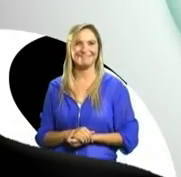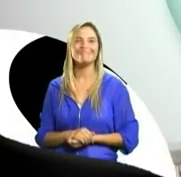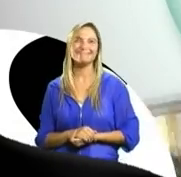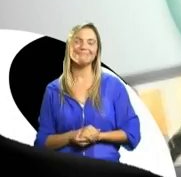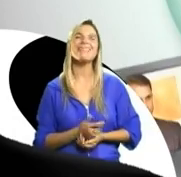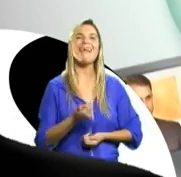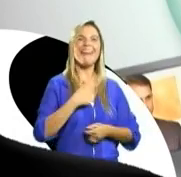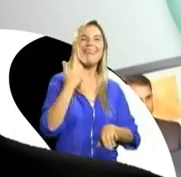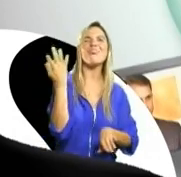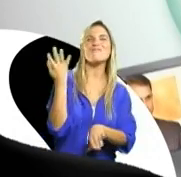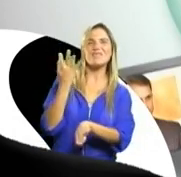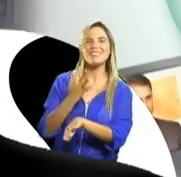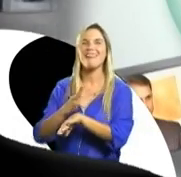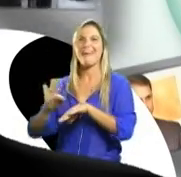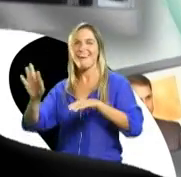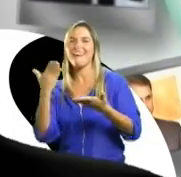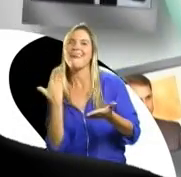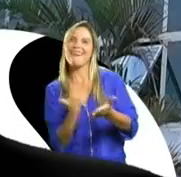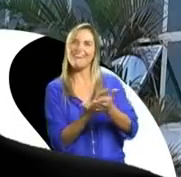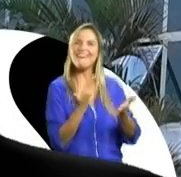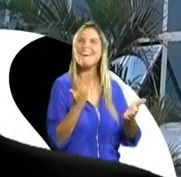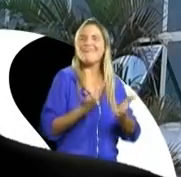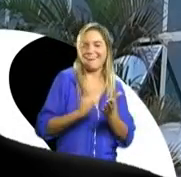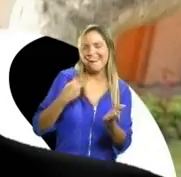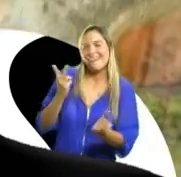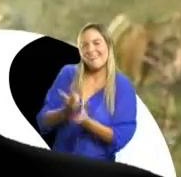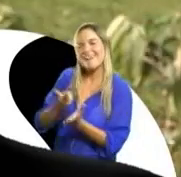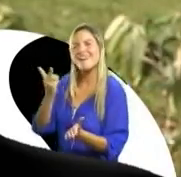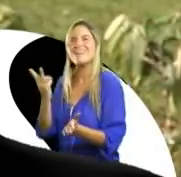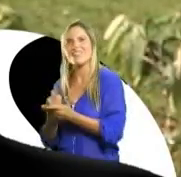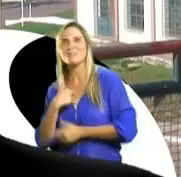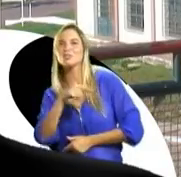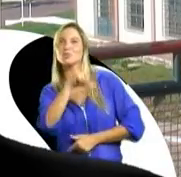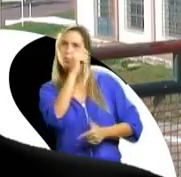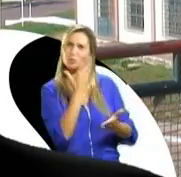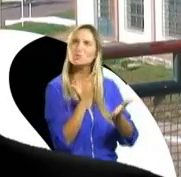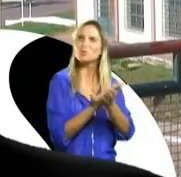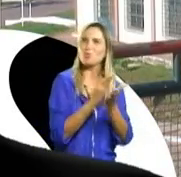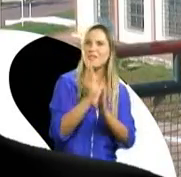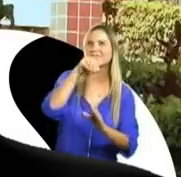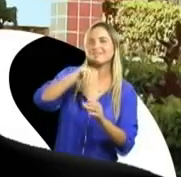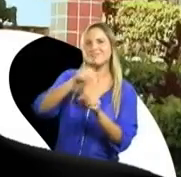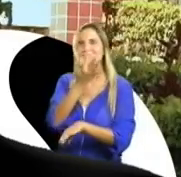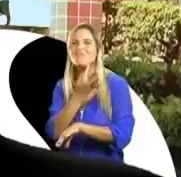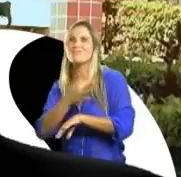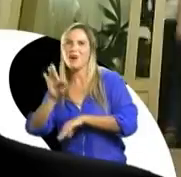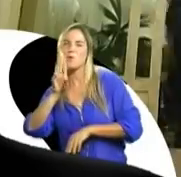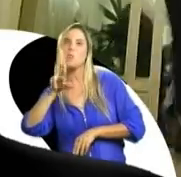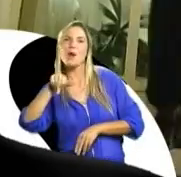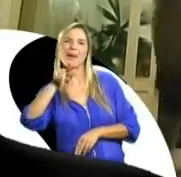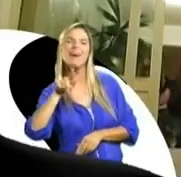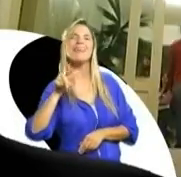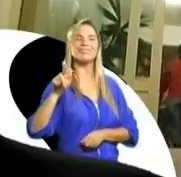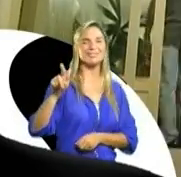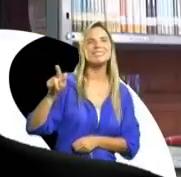Sou Funédio Eng, sempre eu sou Funédio